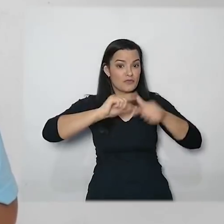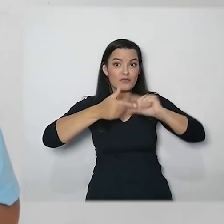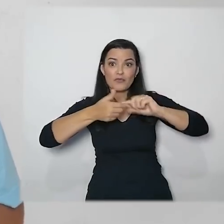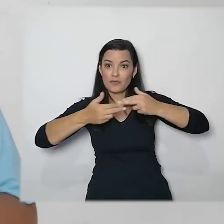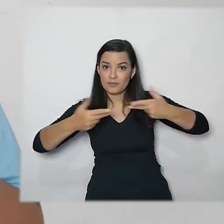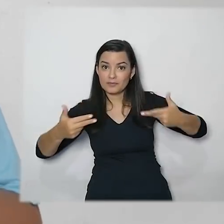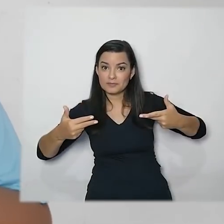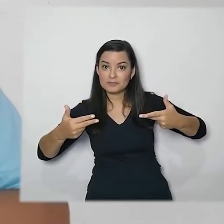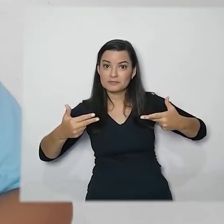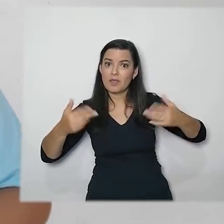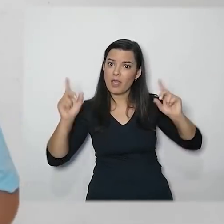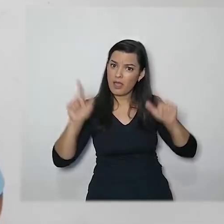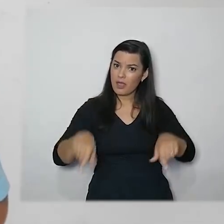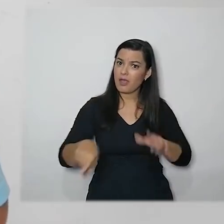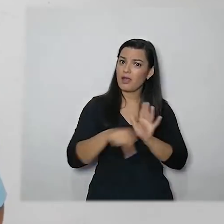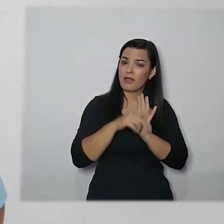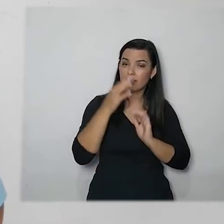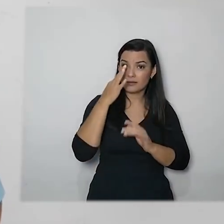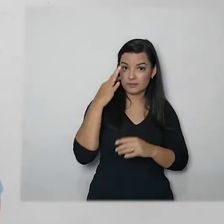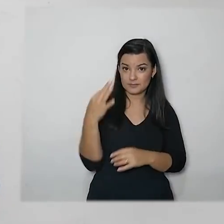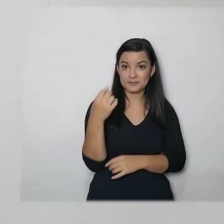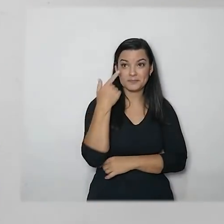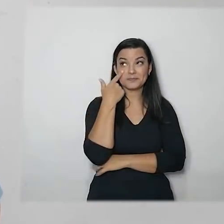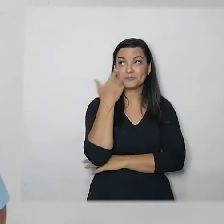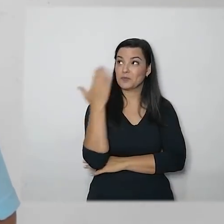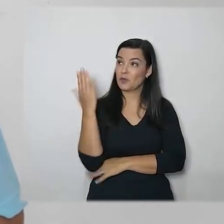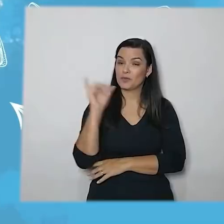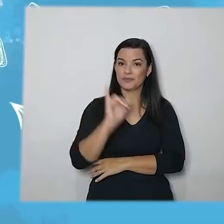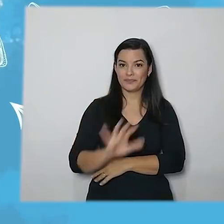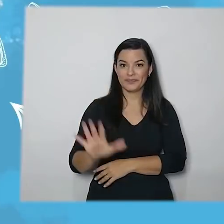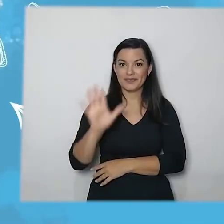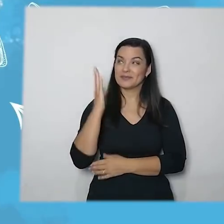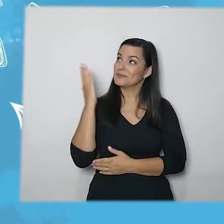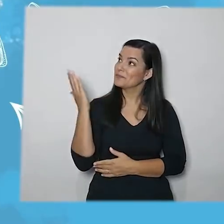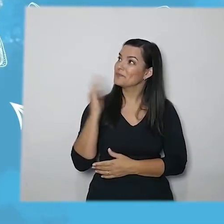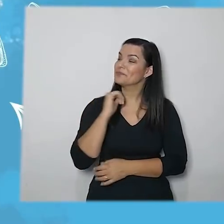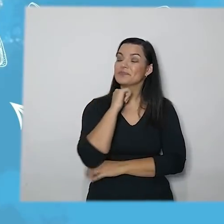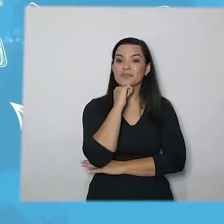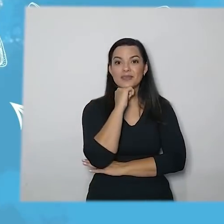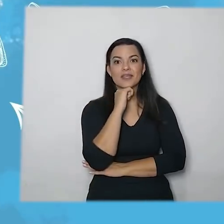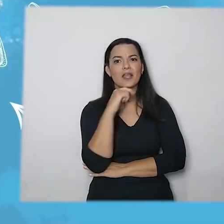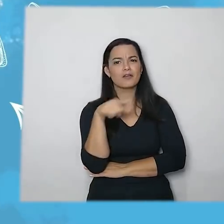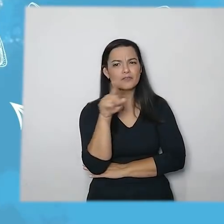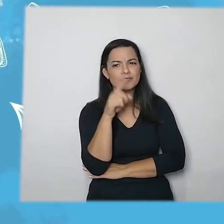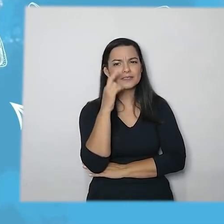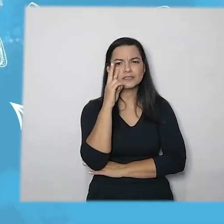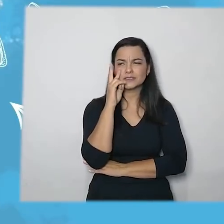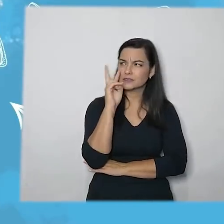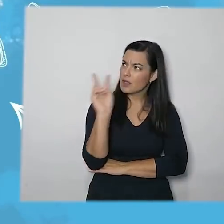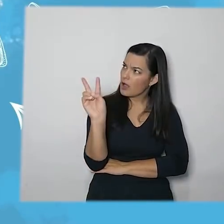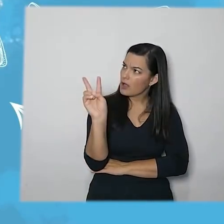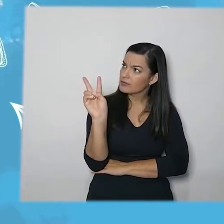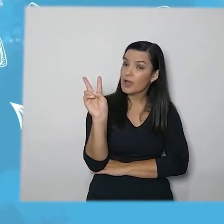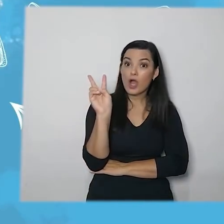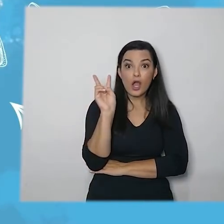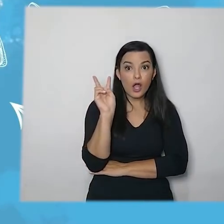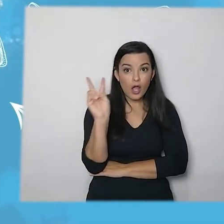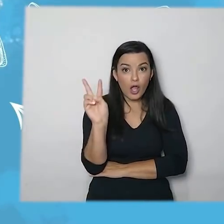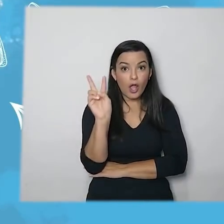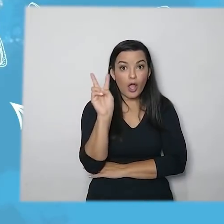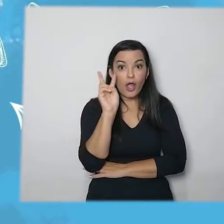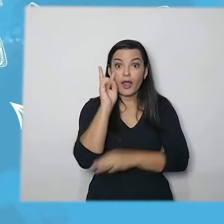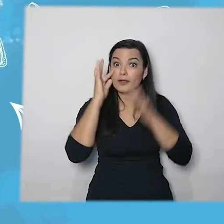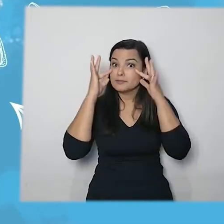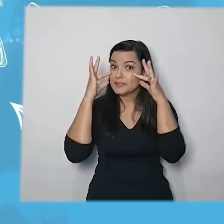sim, senhores. Observe essa imagem que eu vou te mostrar. Enquanto vocês olham para ela, mas é para olhar assim